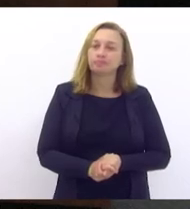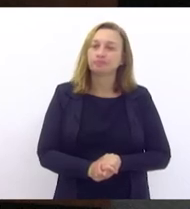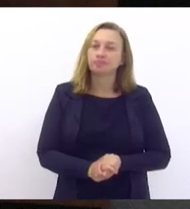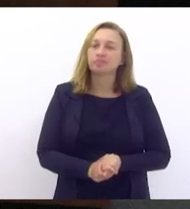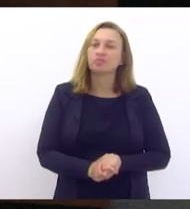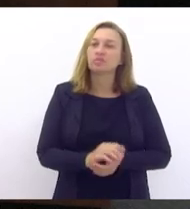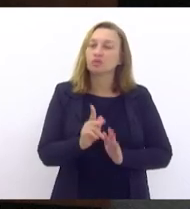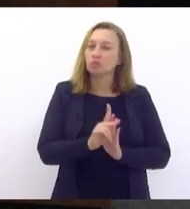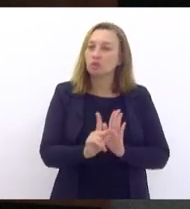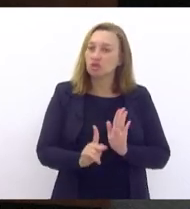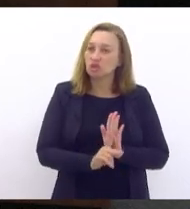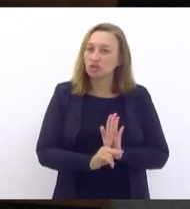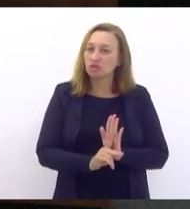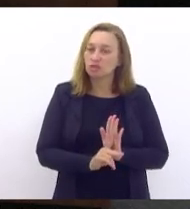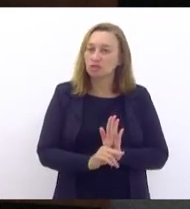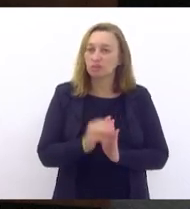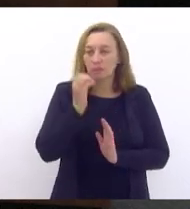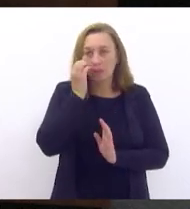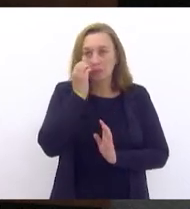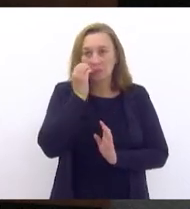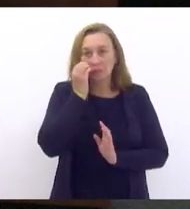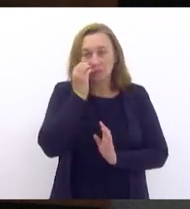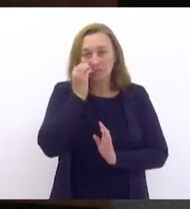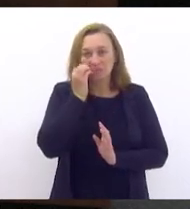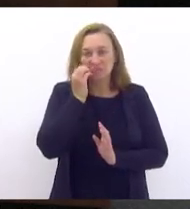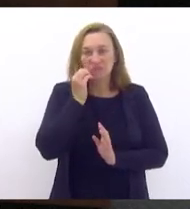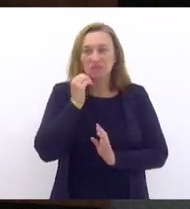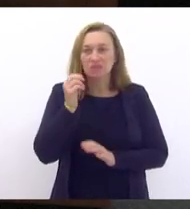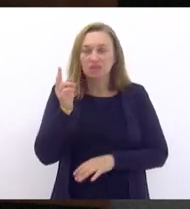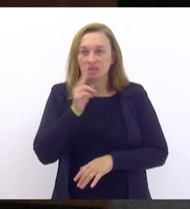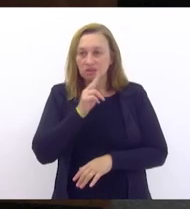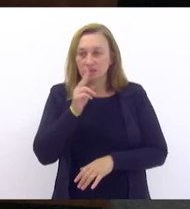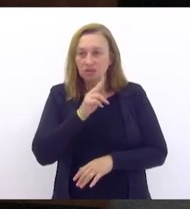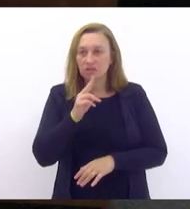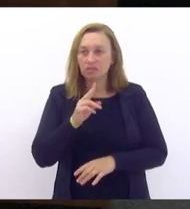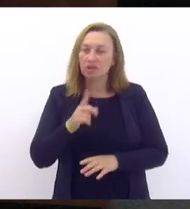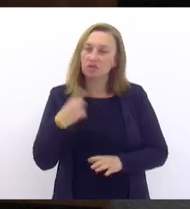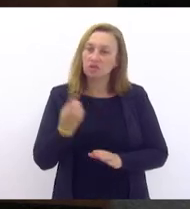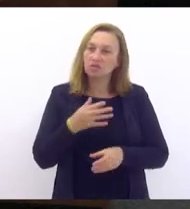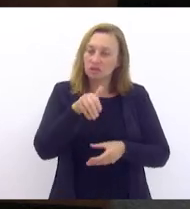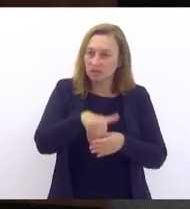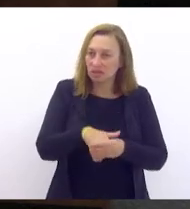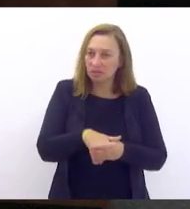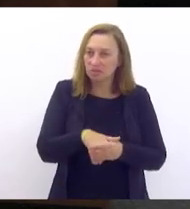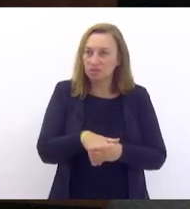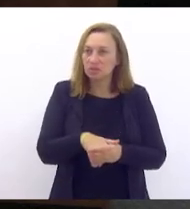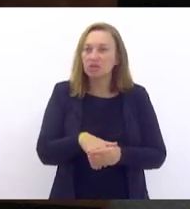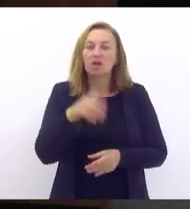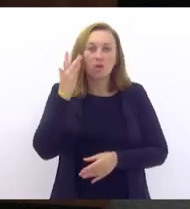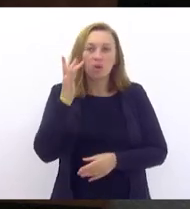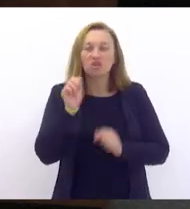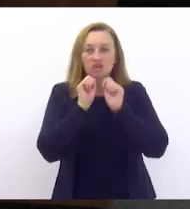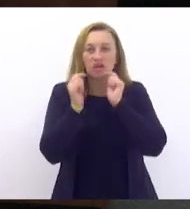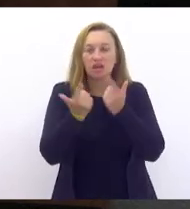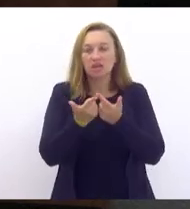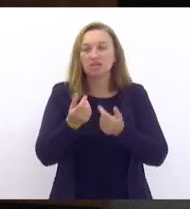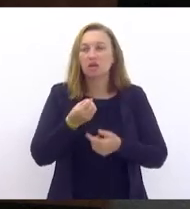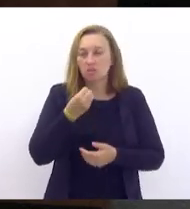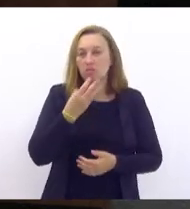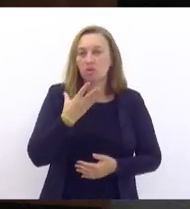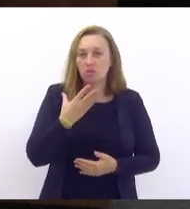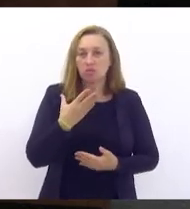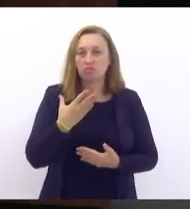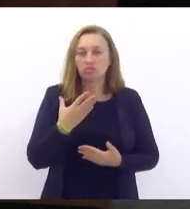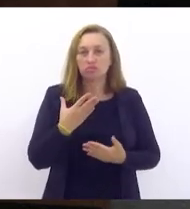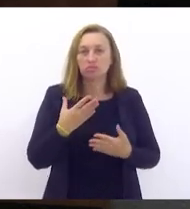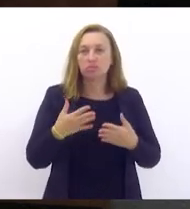do projeto seja agilizado para nós votarmos. Eu acho que a Alerj daria uma boa demonstração